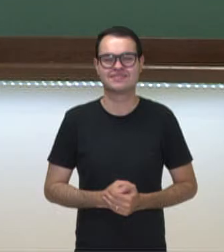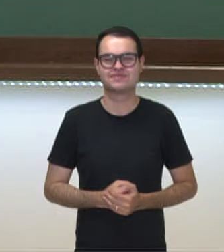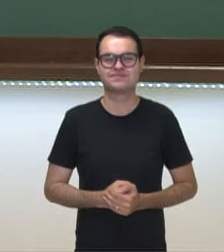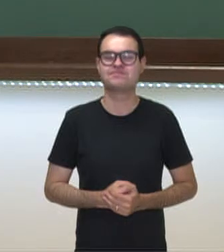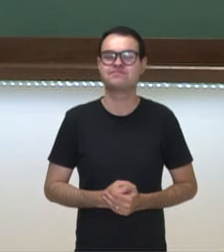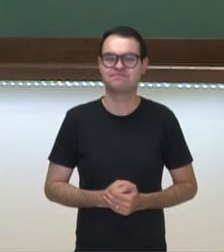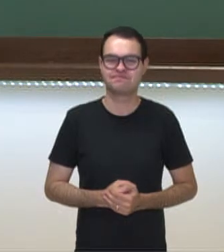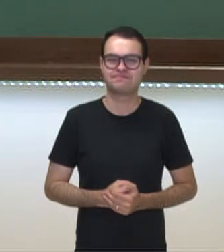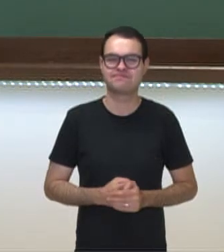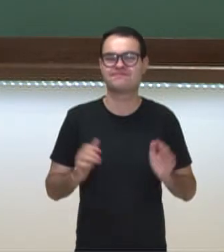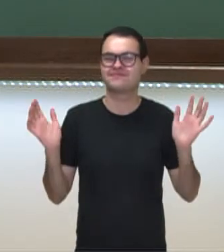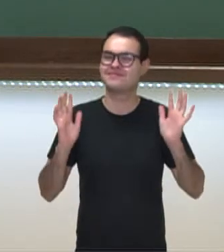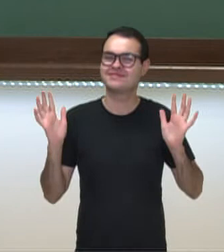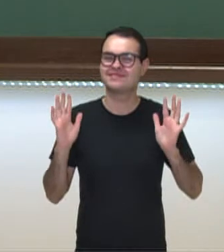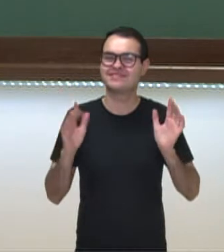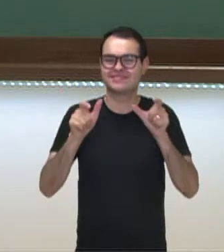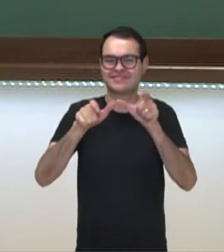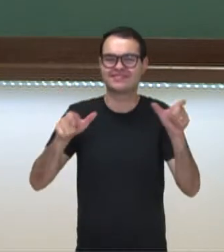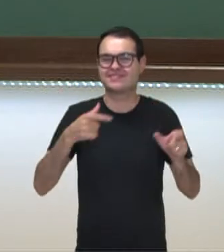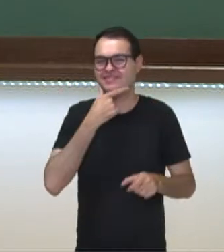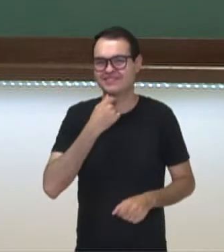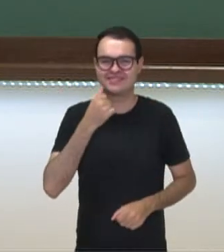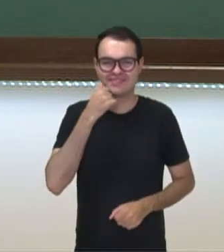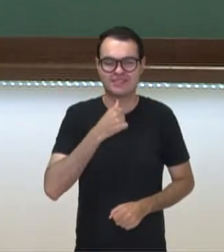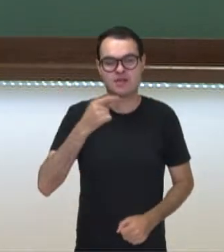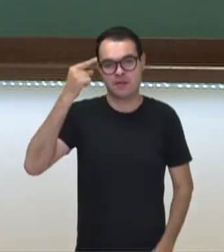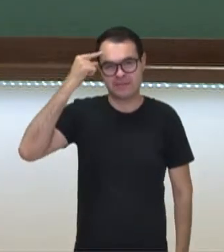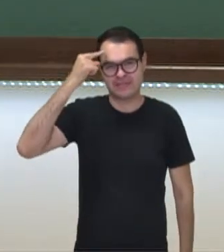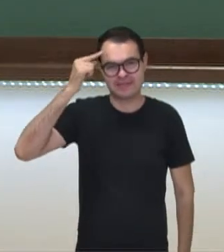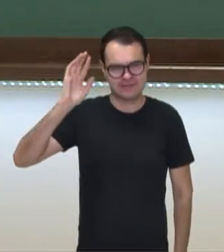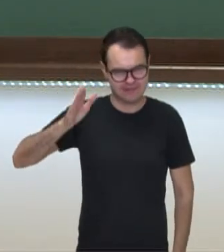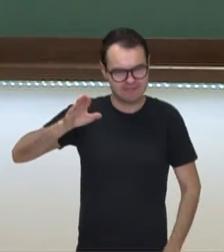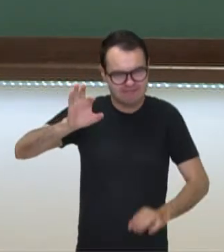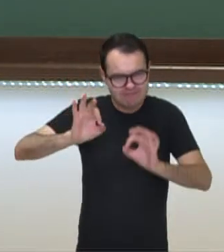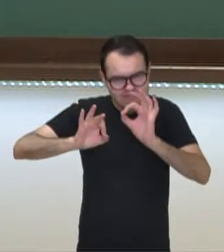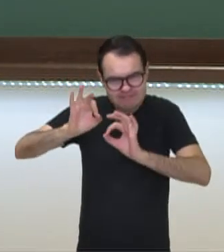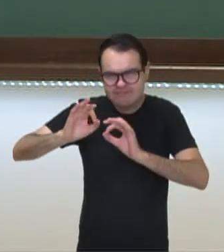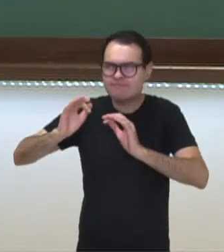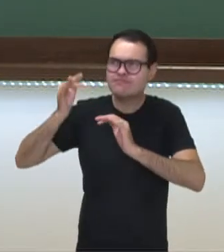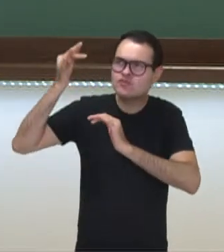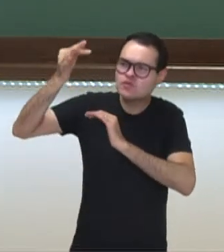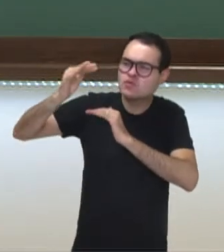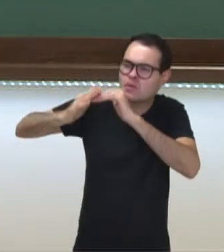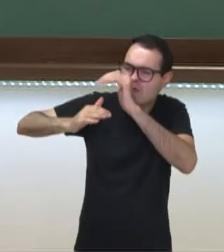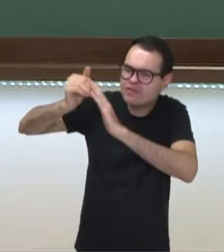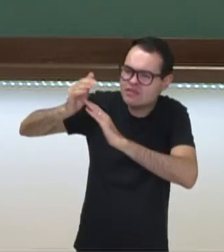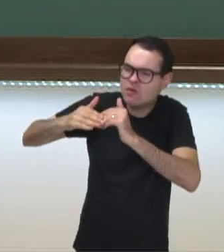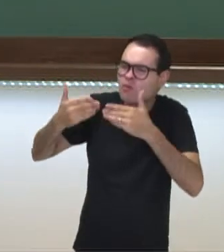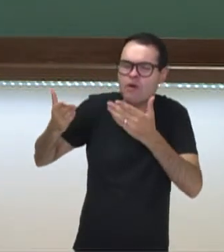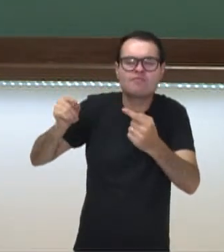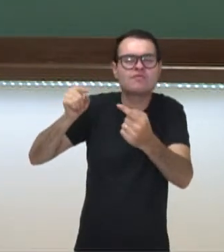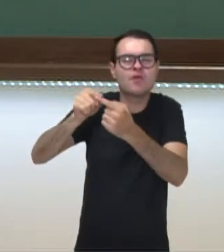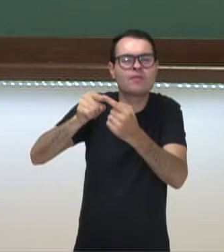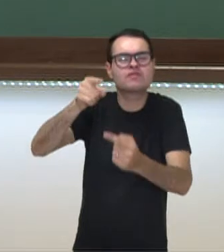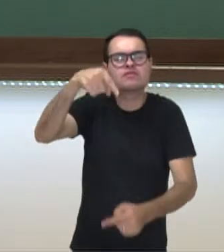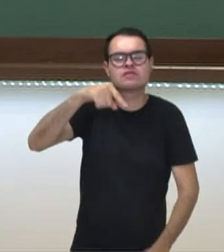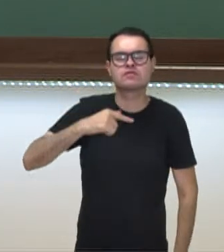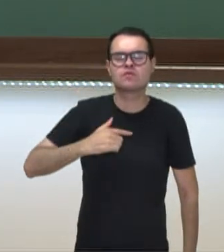E aí, ticos e ticas, pensaram numa profissão? Que profissão está mais adequada? O